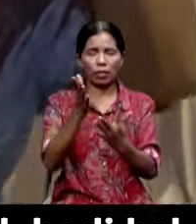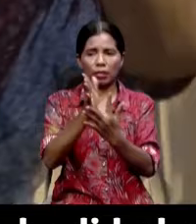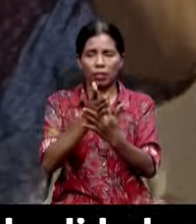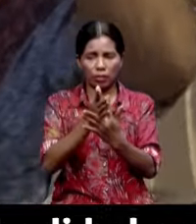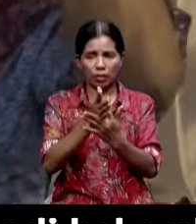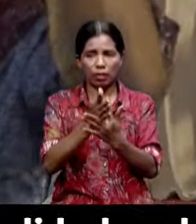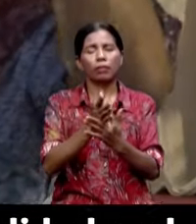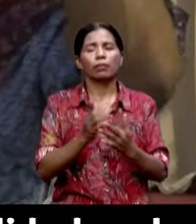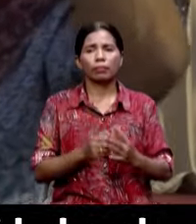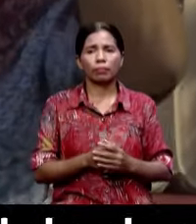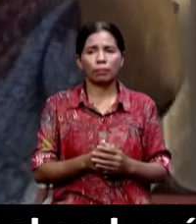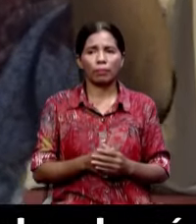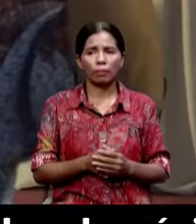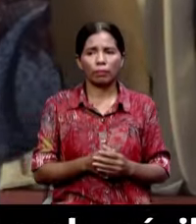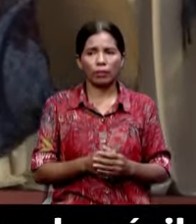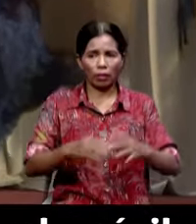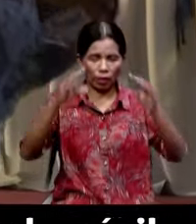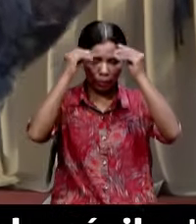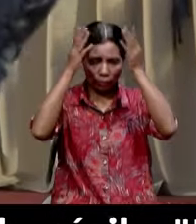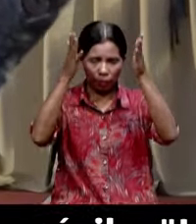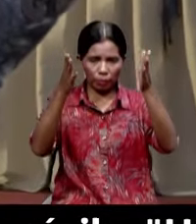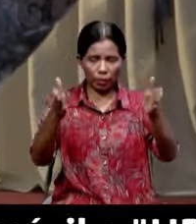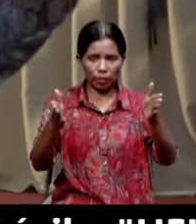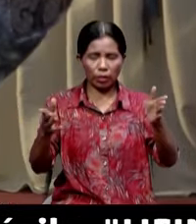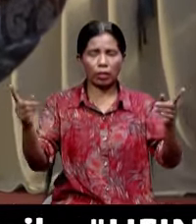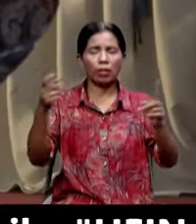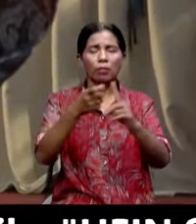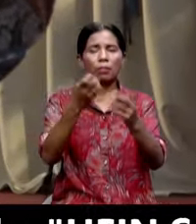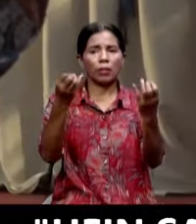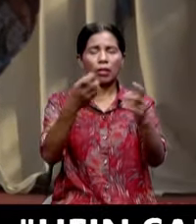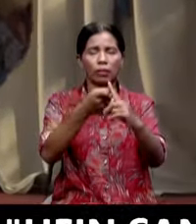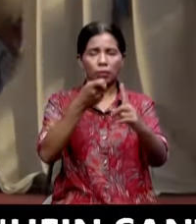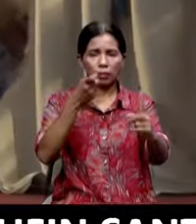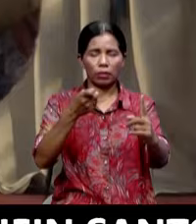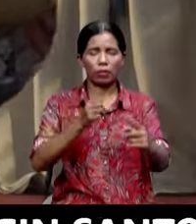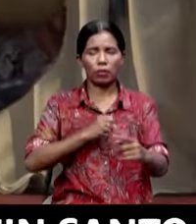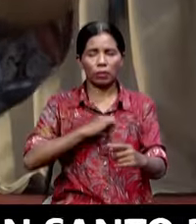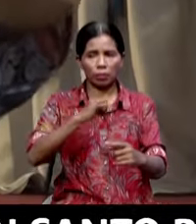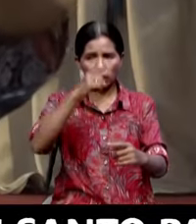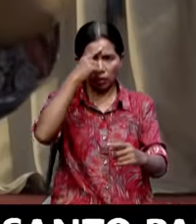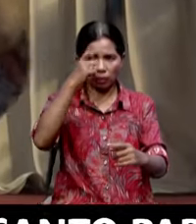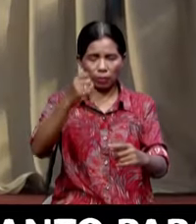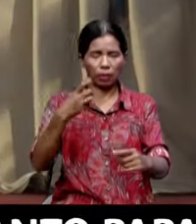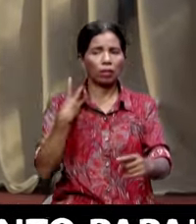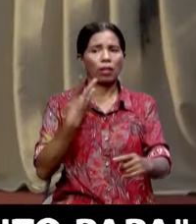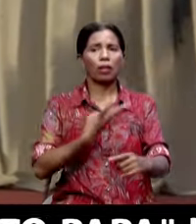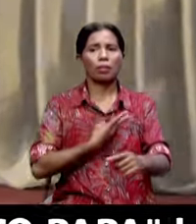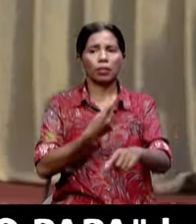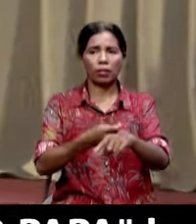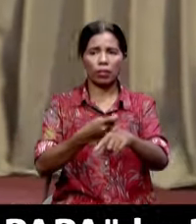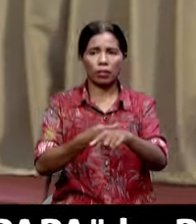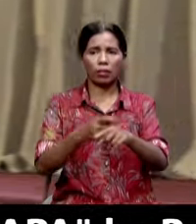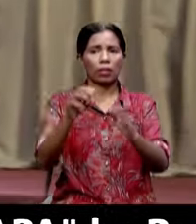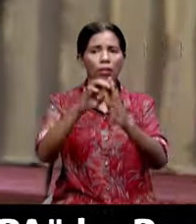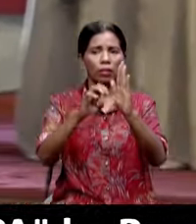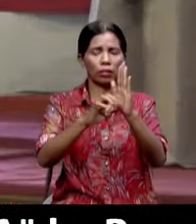de bem, mestre para que serve se no bar, também irá a meu tempo estar no